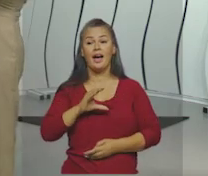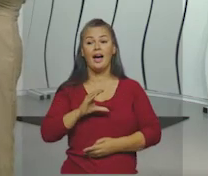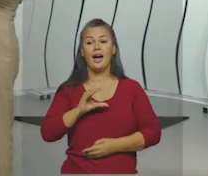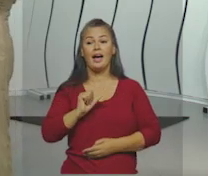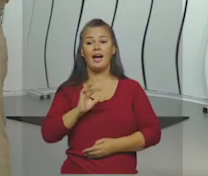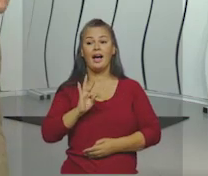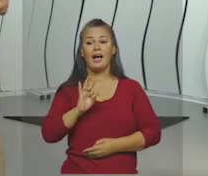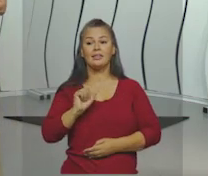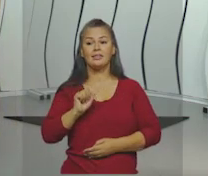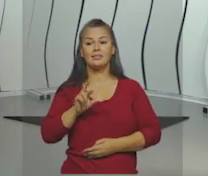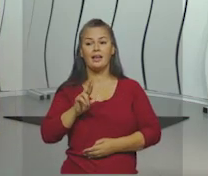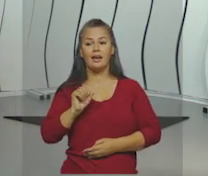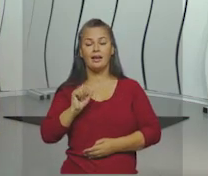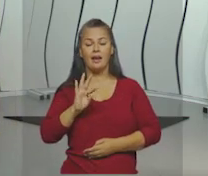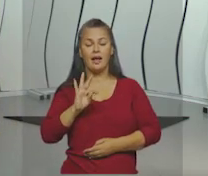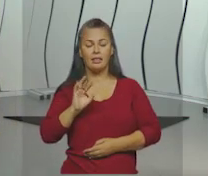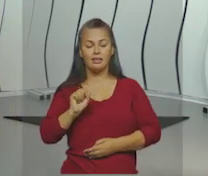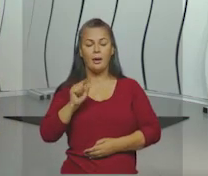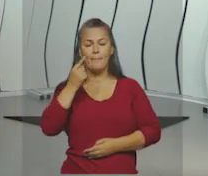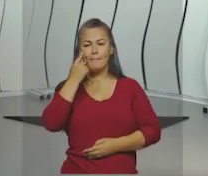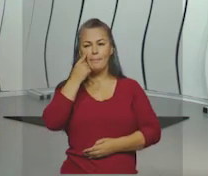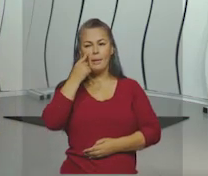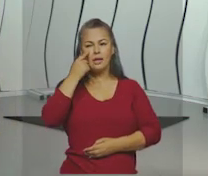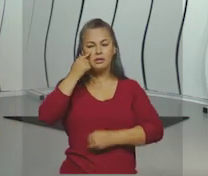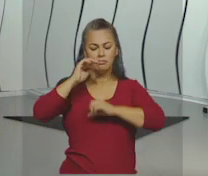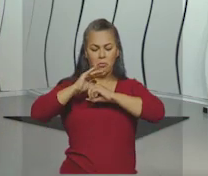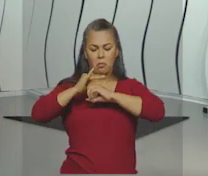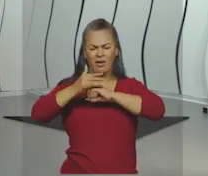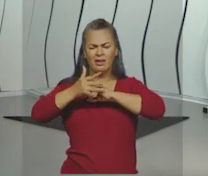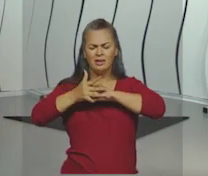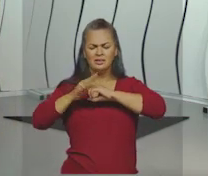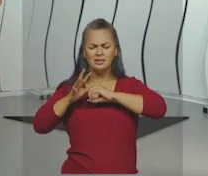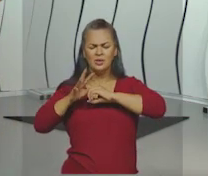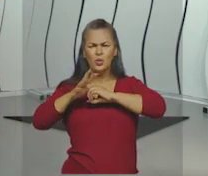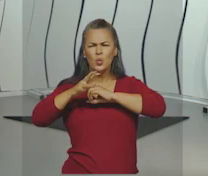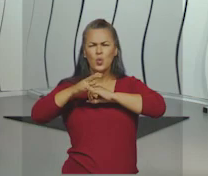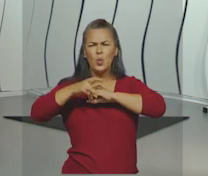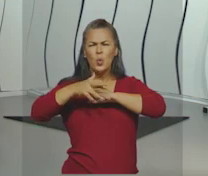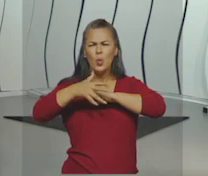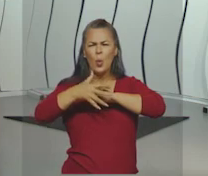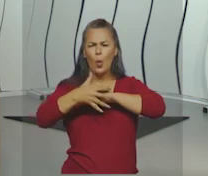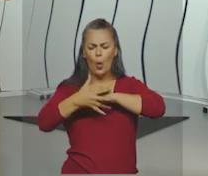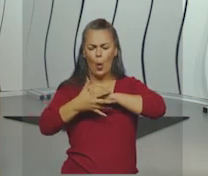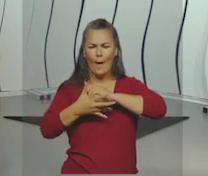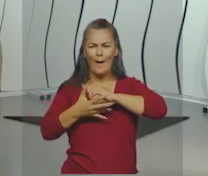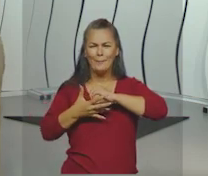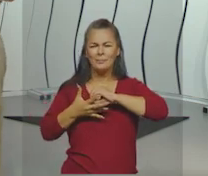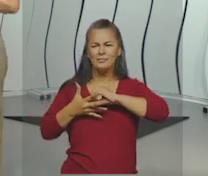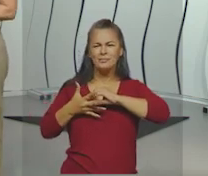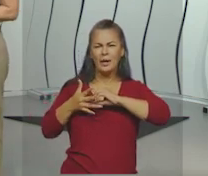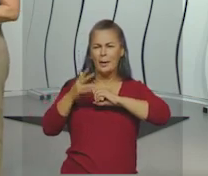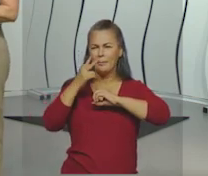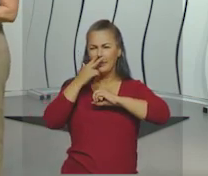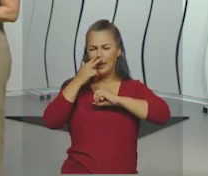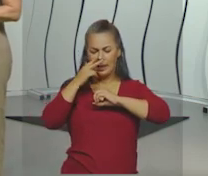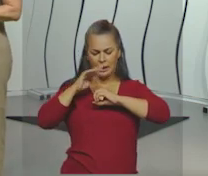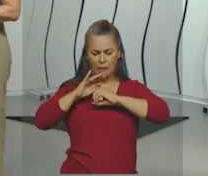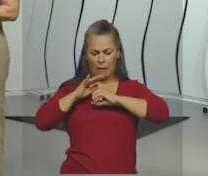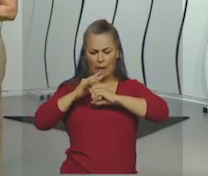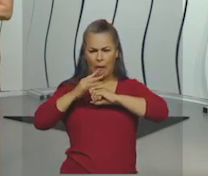opacidade total ou parcial do cristalino, tá? E a pessoa começa a ficar, então, enxergando pouco, né? Forma uma pelinha ali e